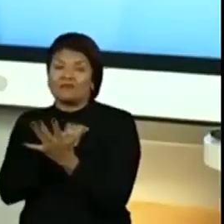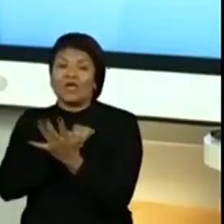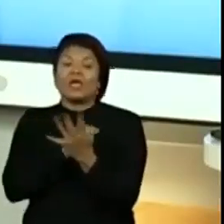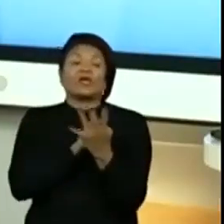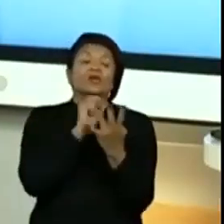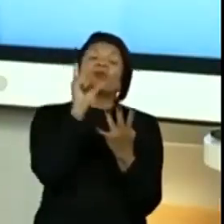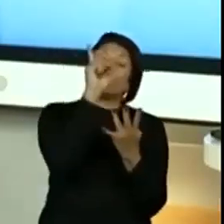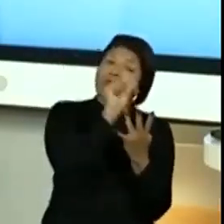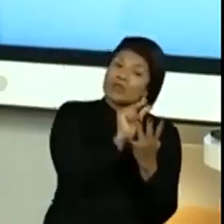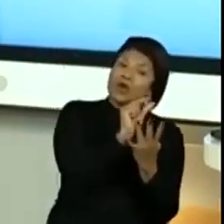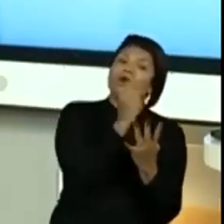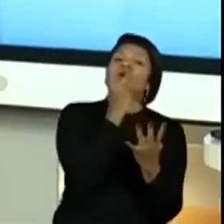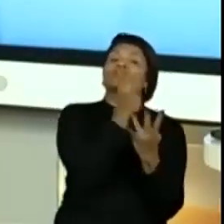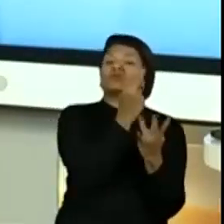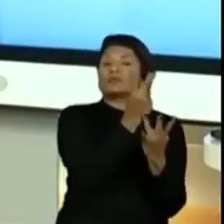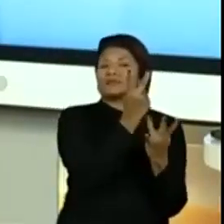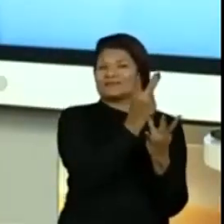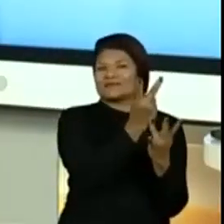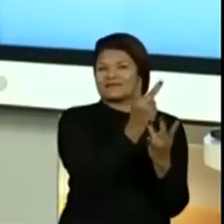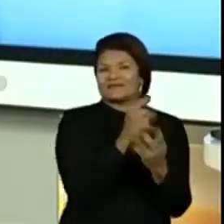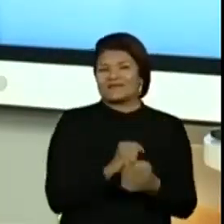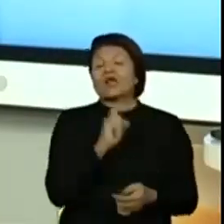apresenta 2 dezenas.